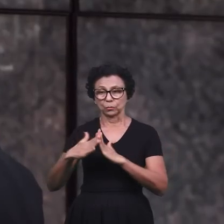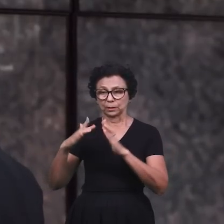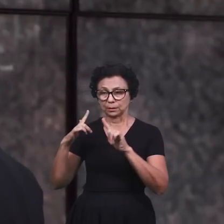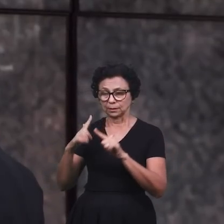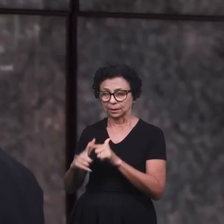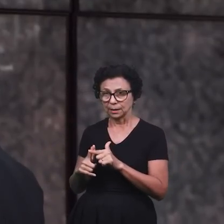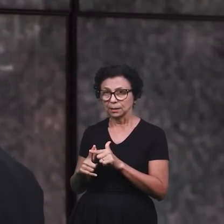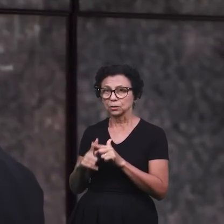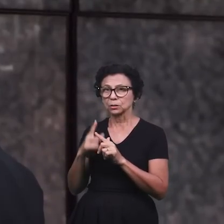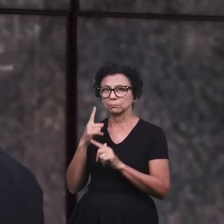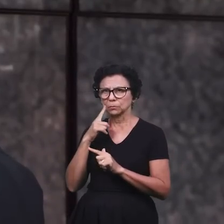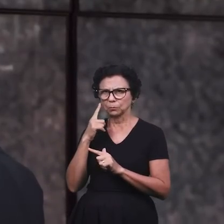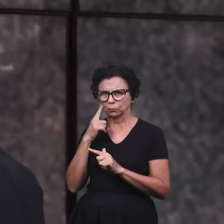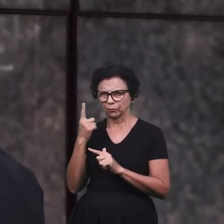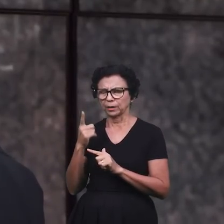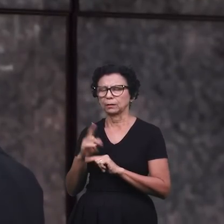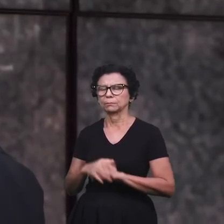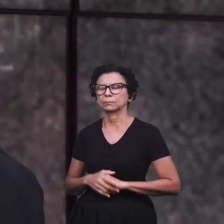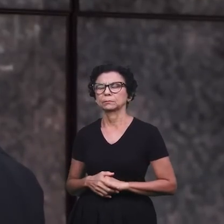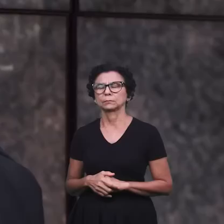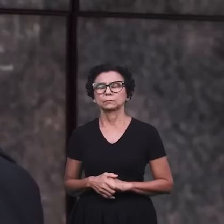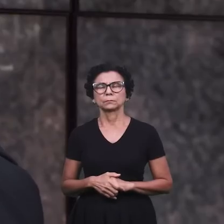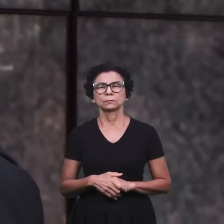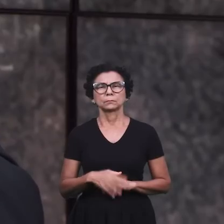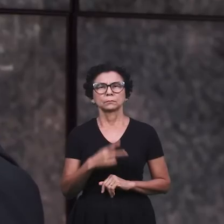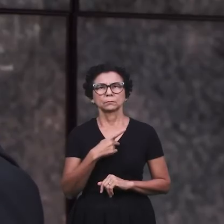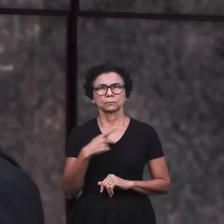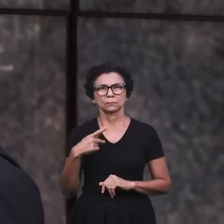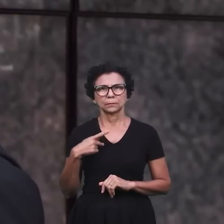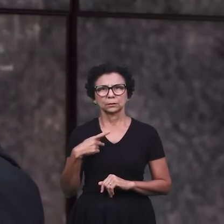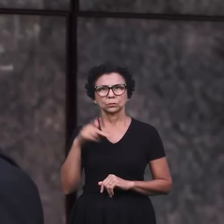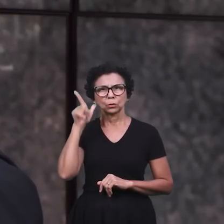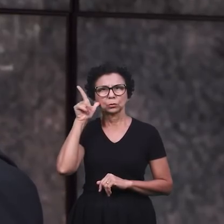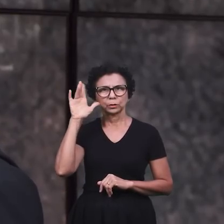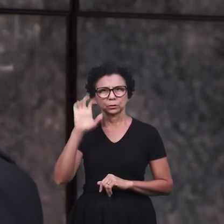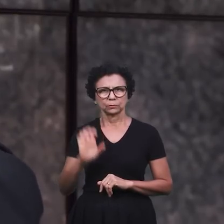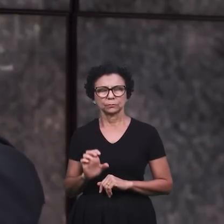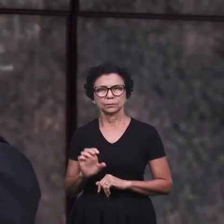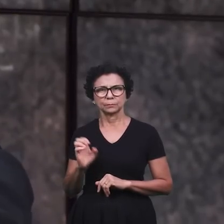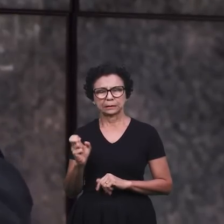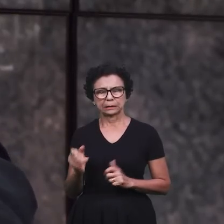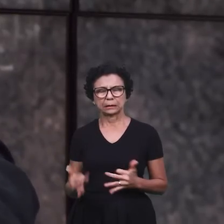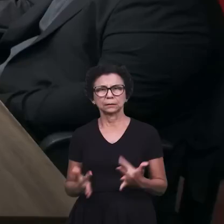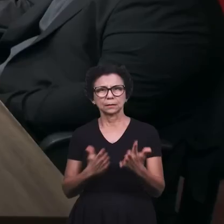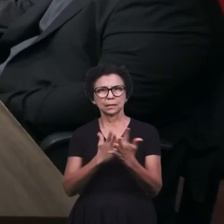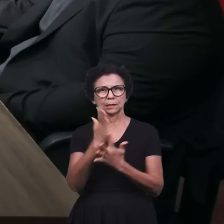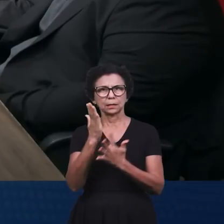pedir ao pastor Luiz Eugênio para falar a respeito dessas correntes de entendimento.